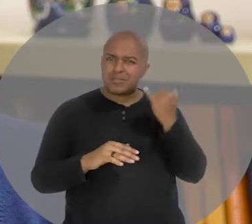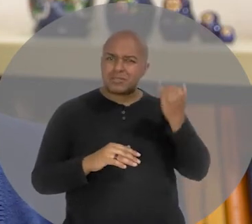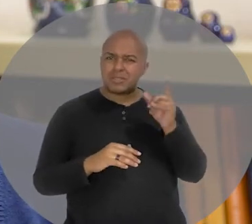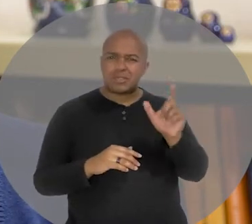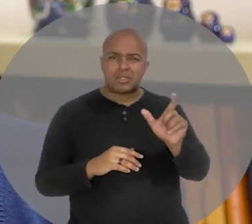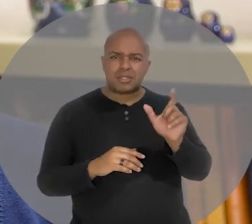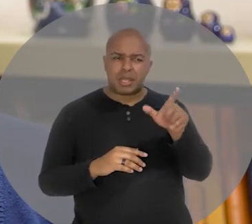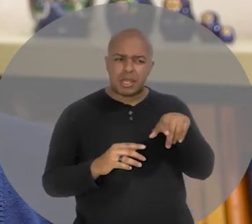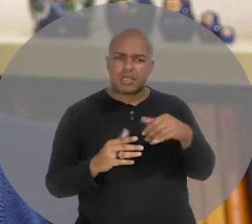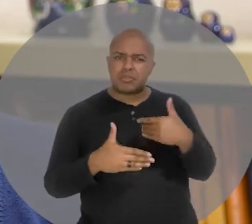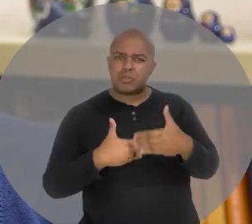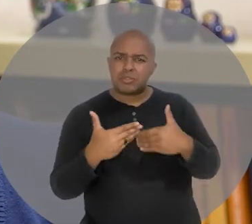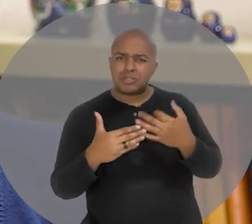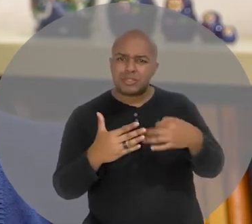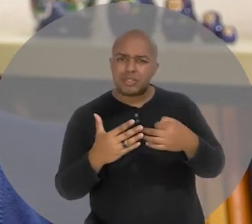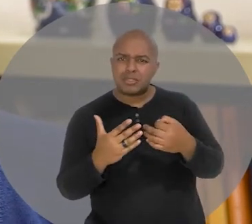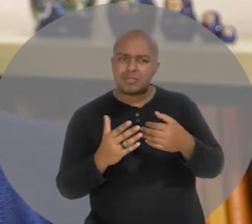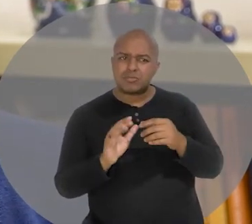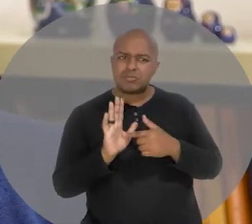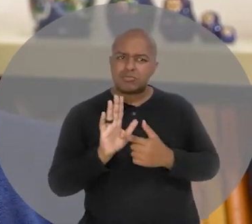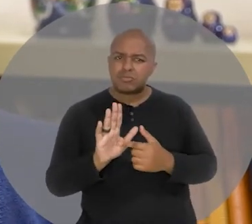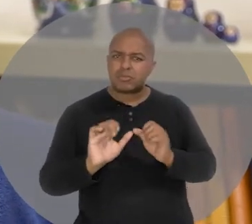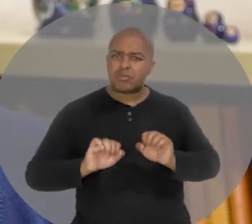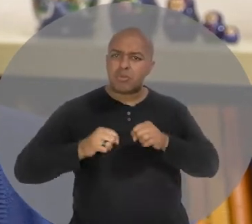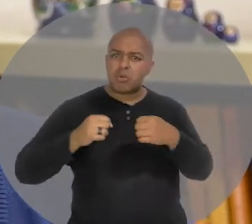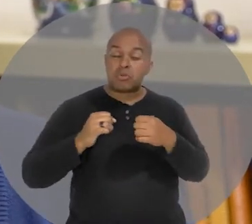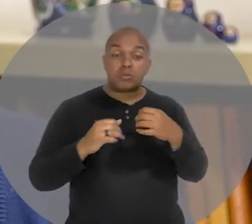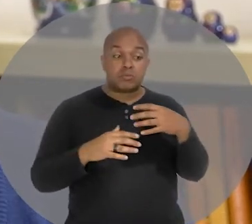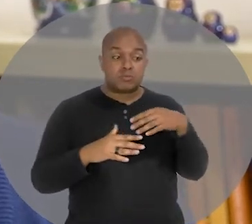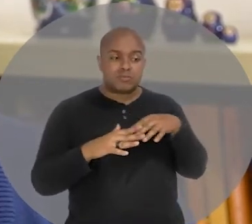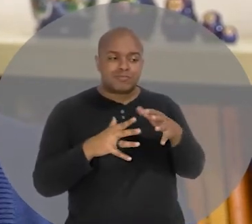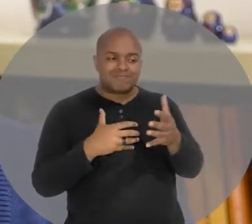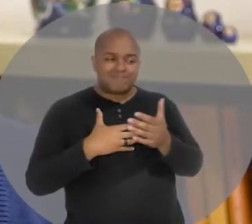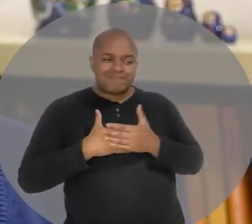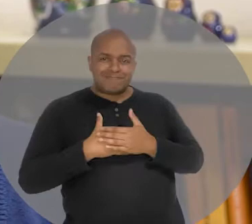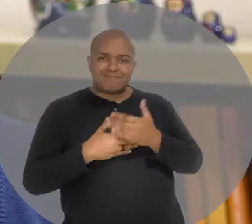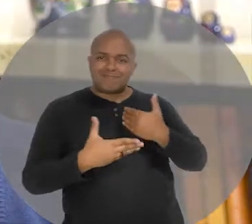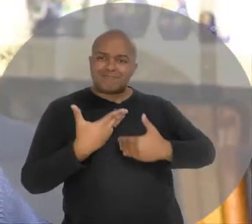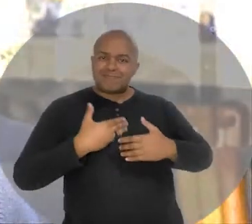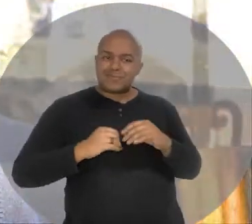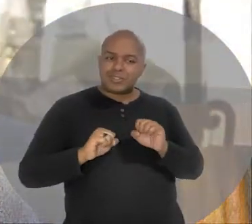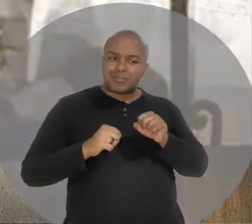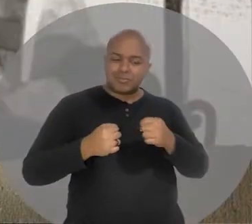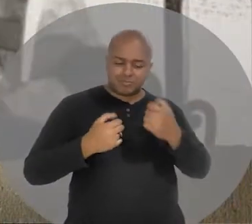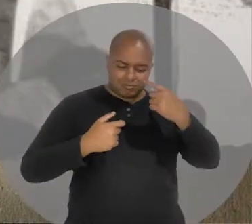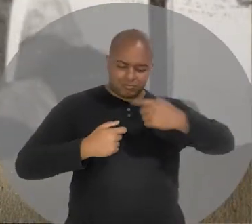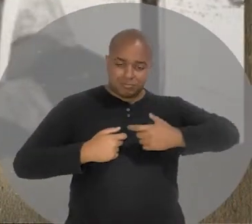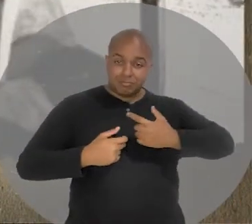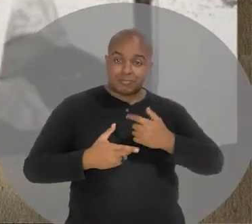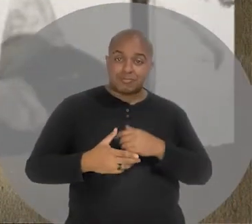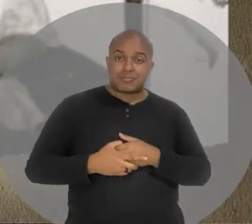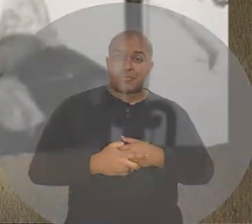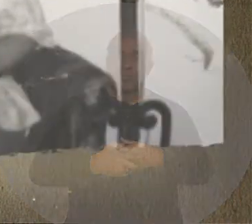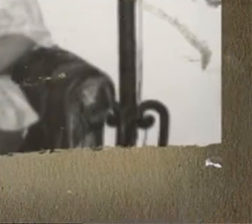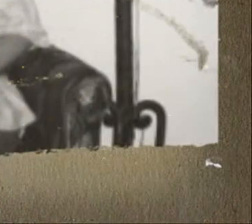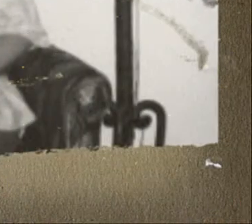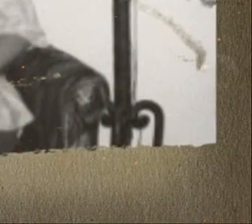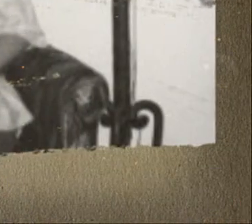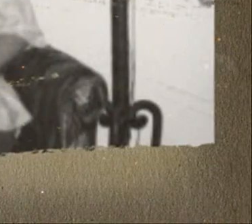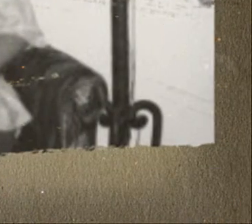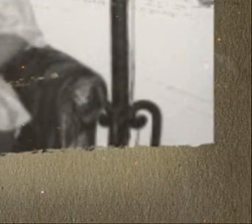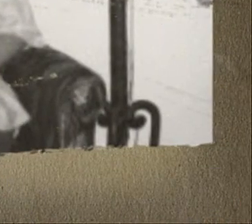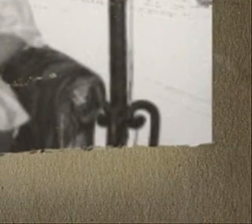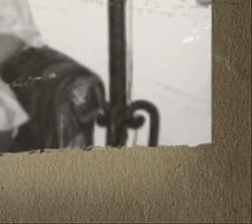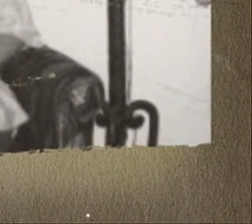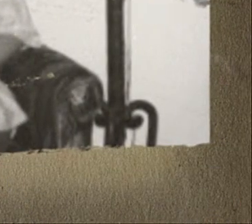nesse processo do expor-se ou resguardar-se é o expor-se diante de si mesmo. No ano 2000, Lígia criou junto